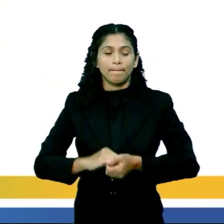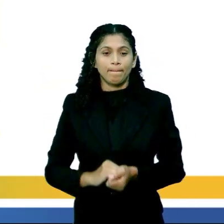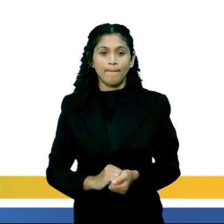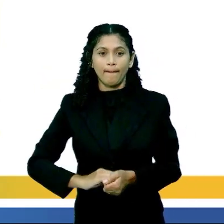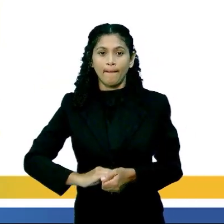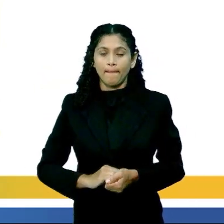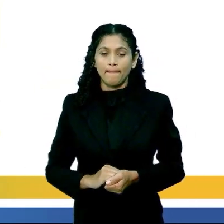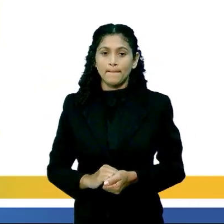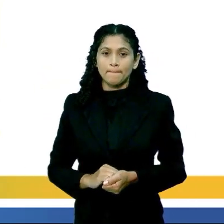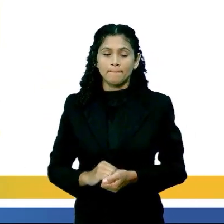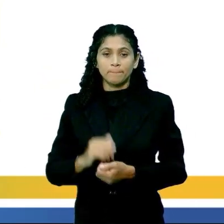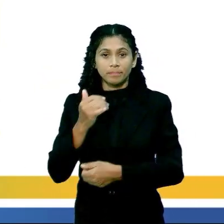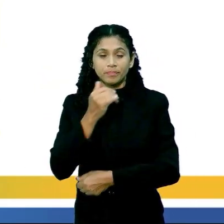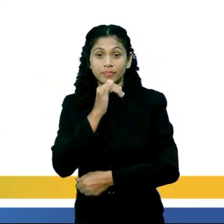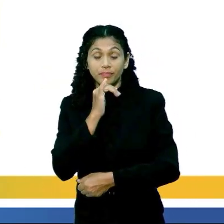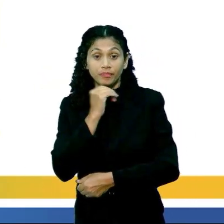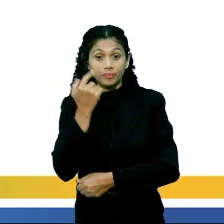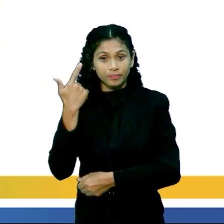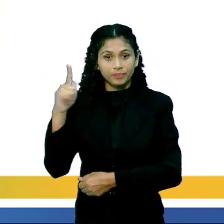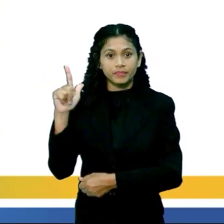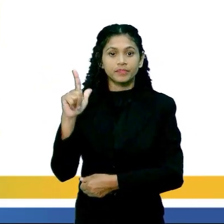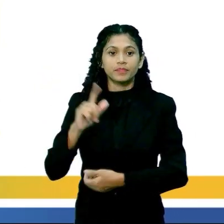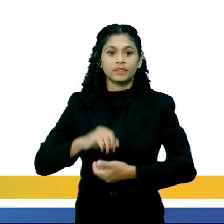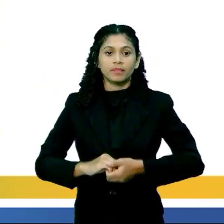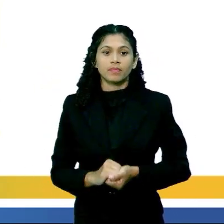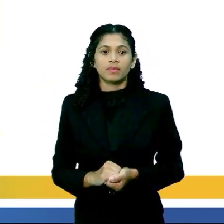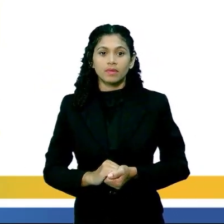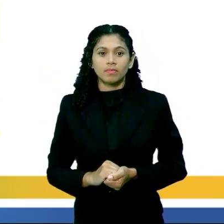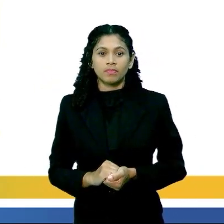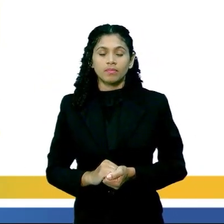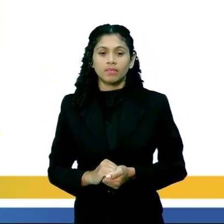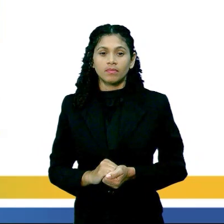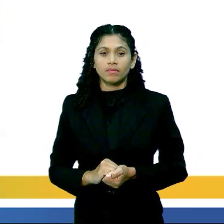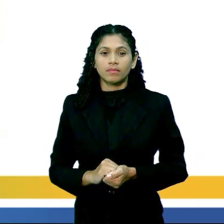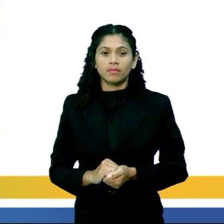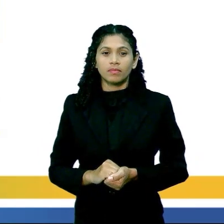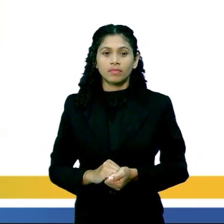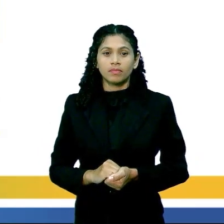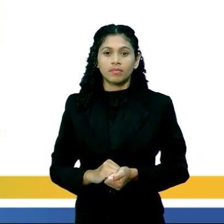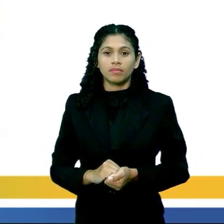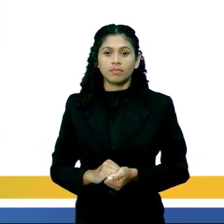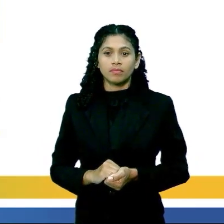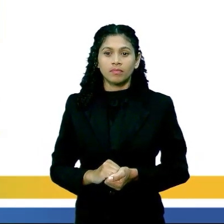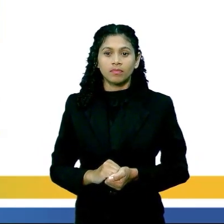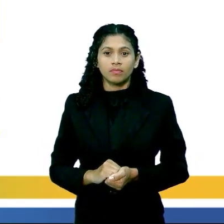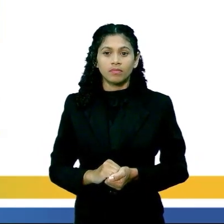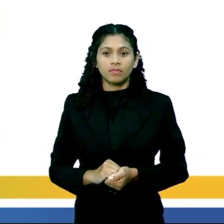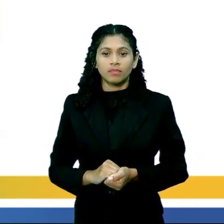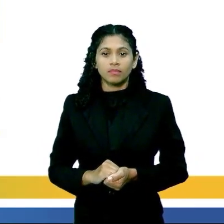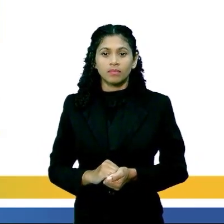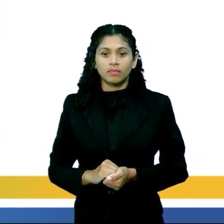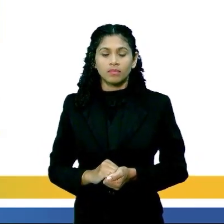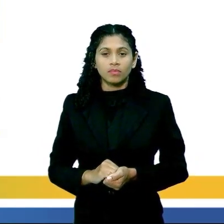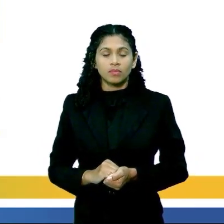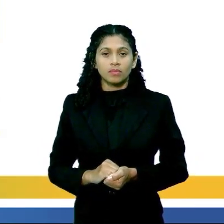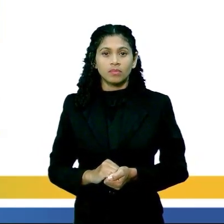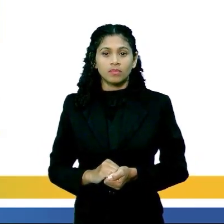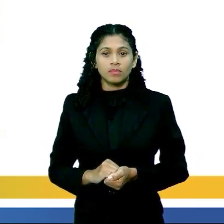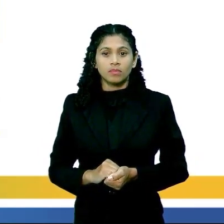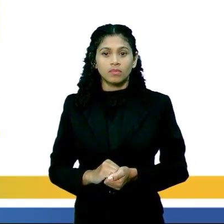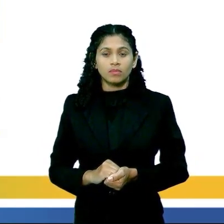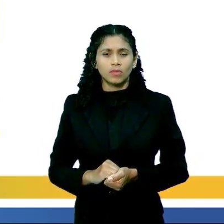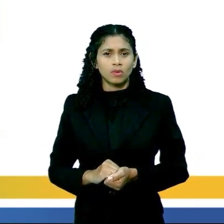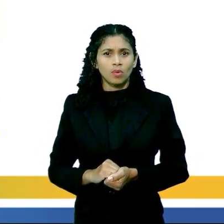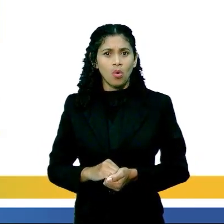outro exemplo, né? Te ven a ver una serpiente que se ha traído al Pepe? Aí a moça disse: cobra? Ela disse: não, não cobra